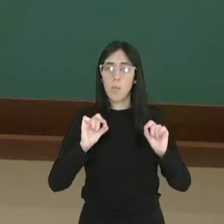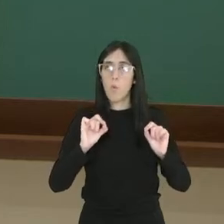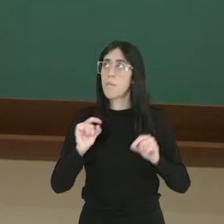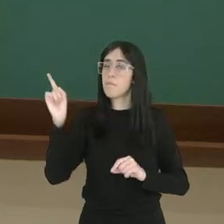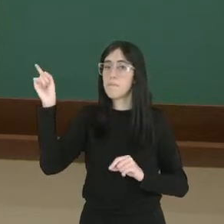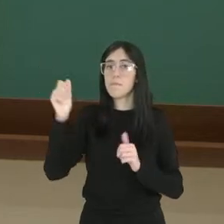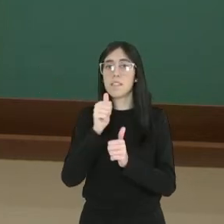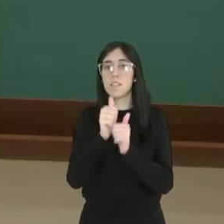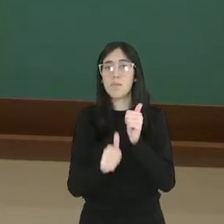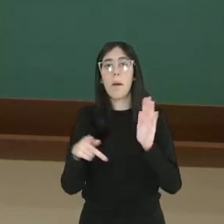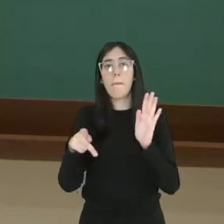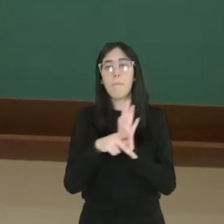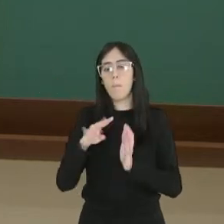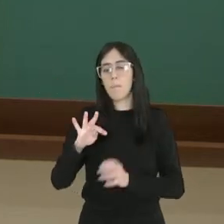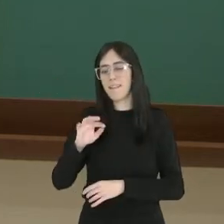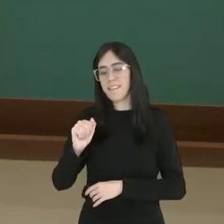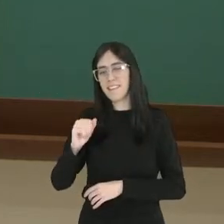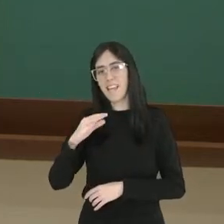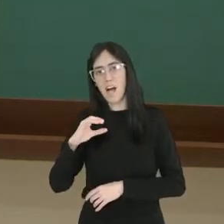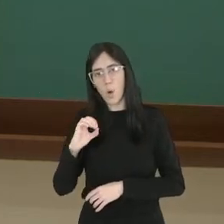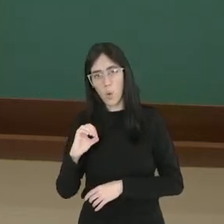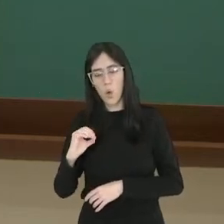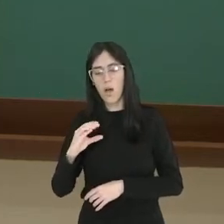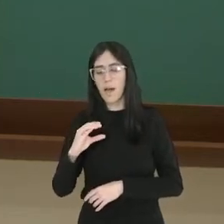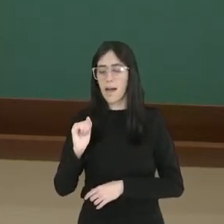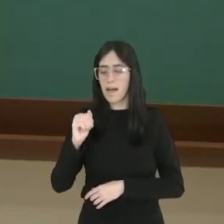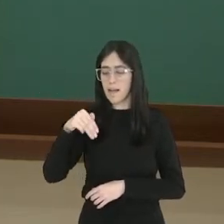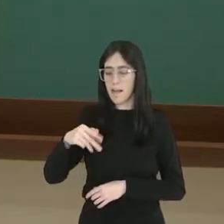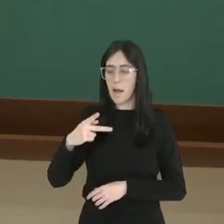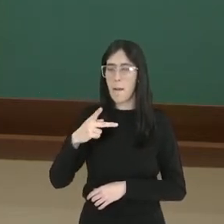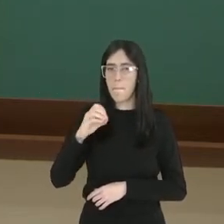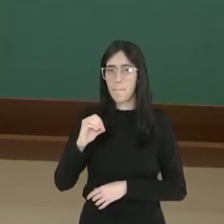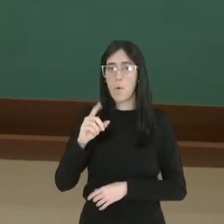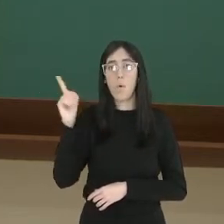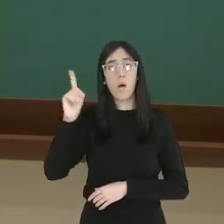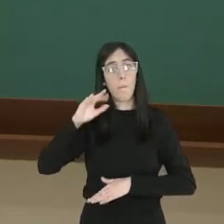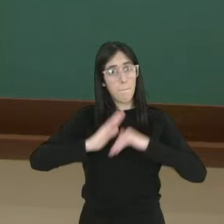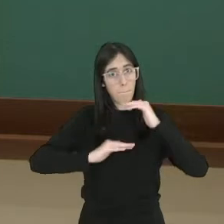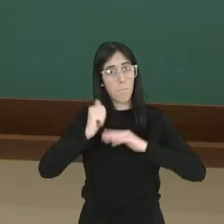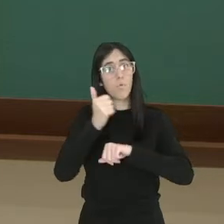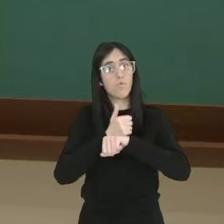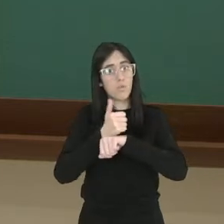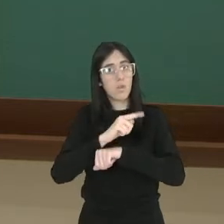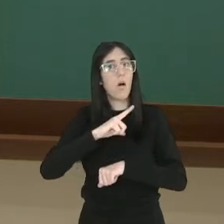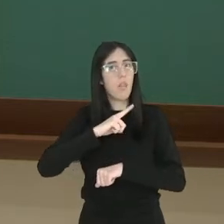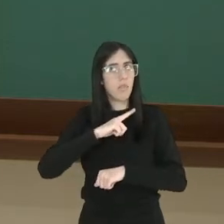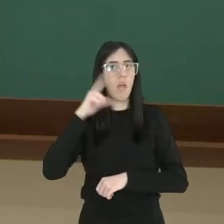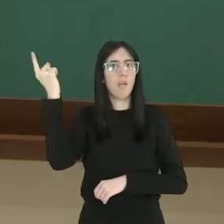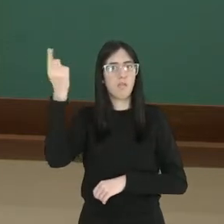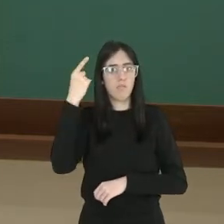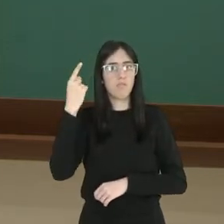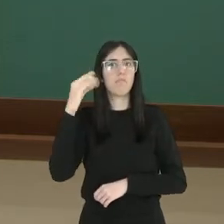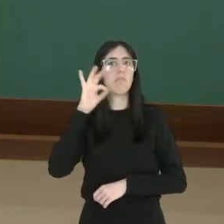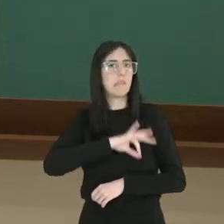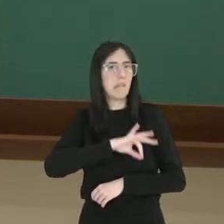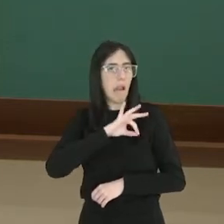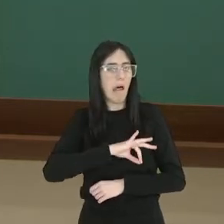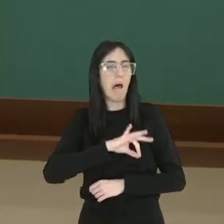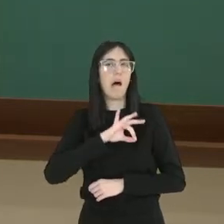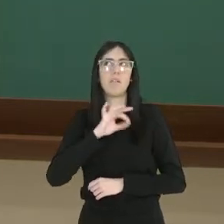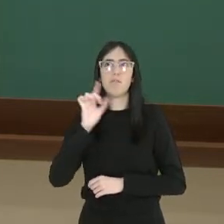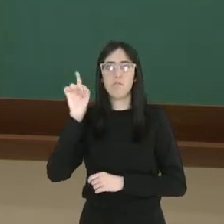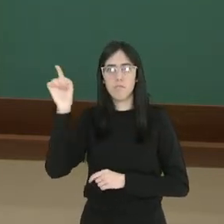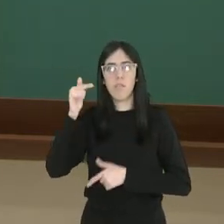de taco e campo. Ele é um esporte, ele faz parte do mundo profissional, os atletas recebem salário para praticar